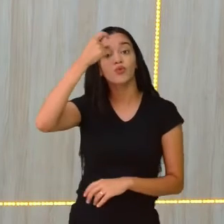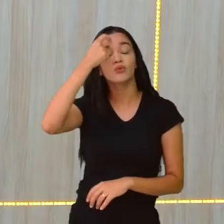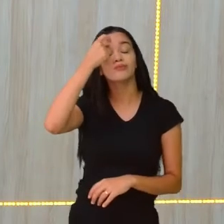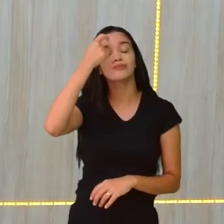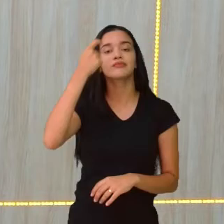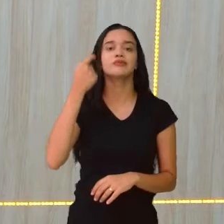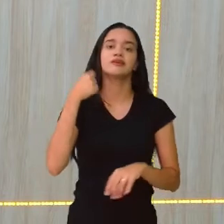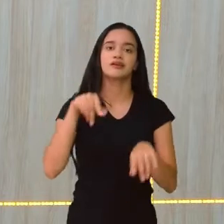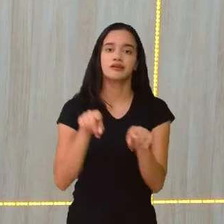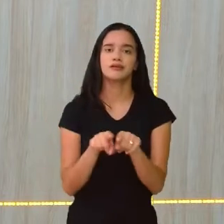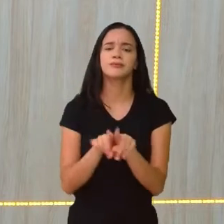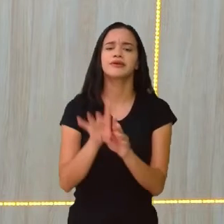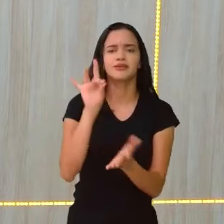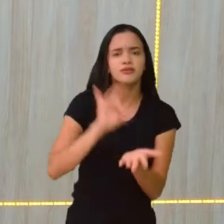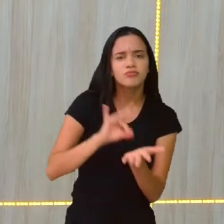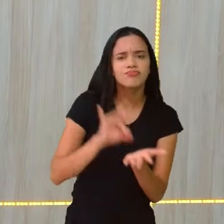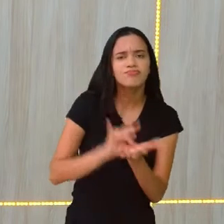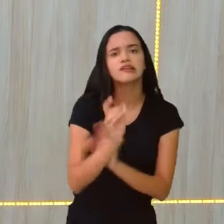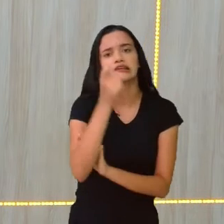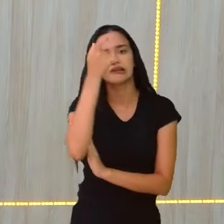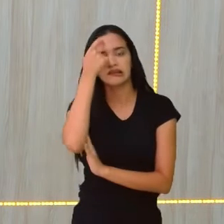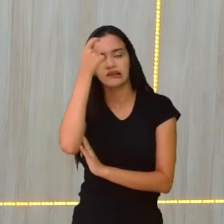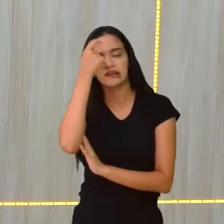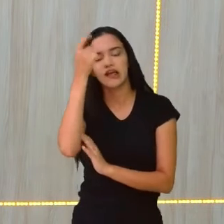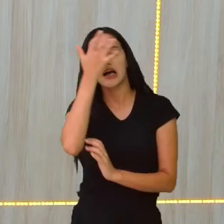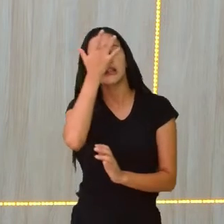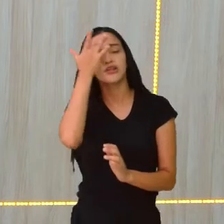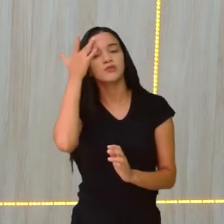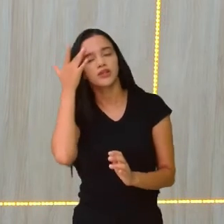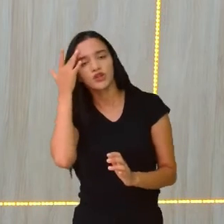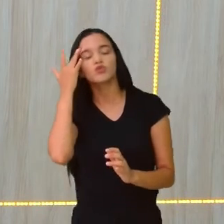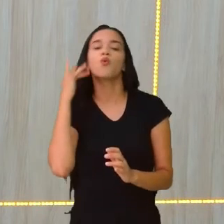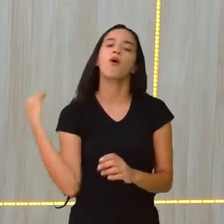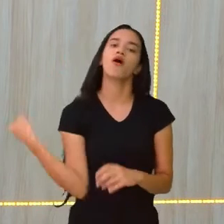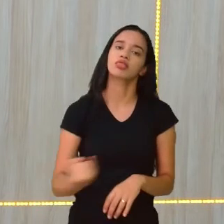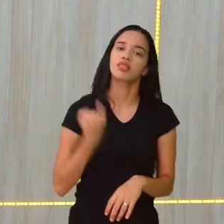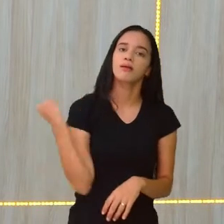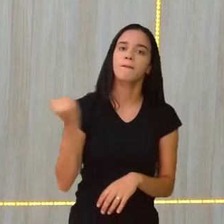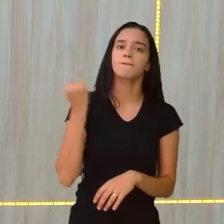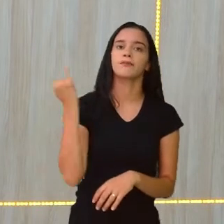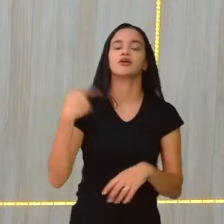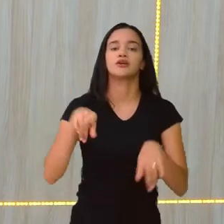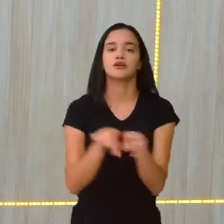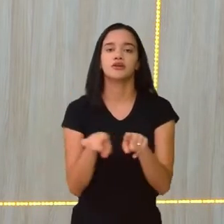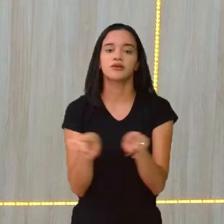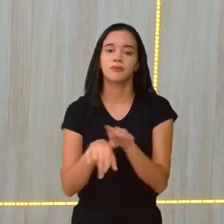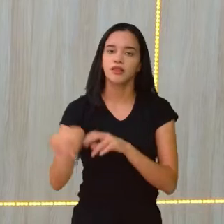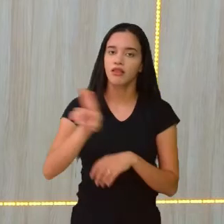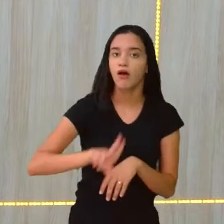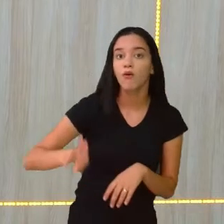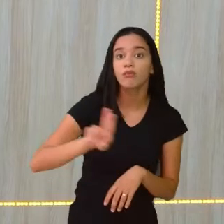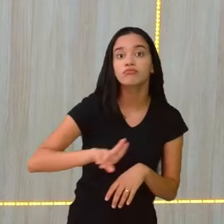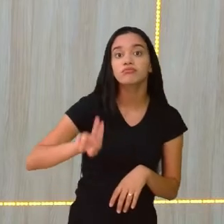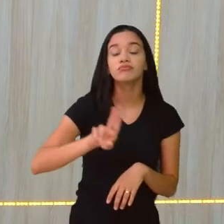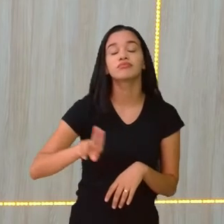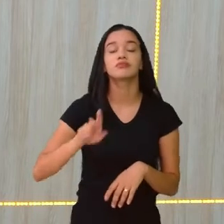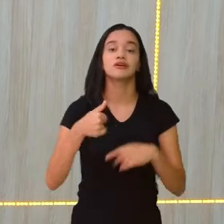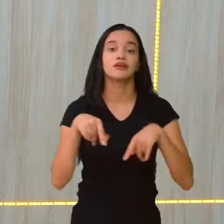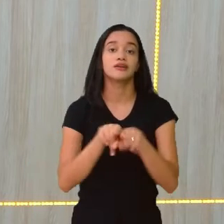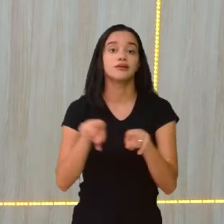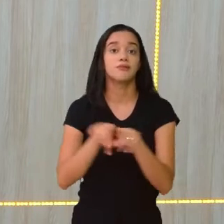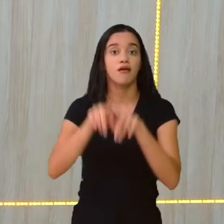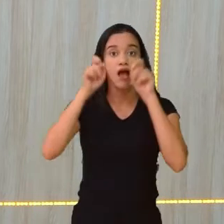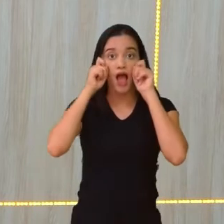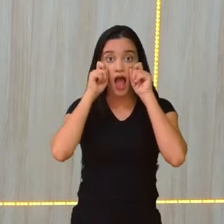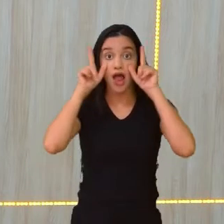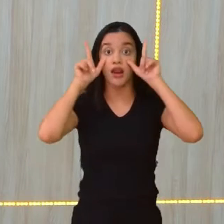né? Realmente para conscientizar as pessoas da importância, da utilidade desse rio e para nos